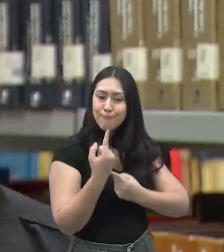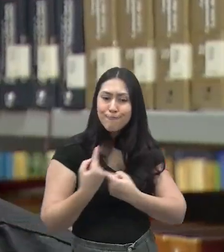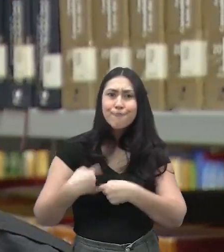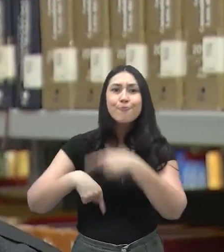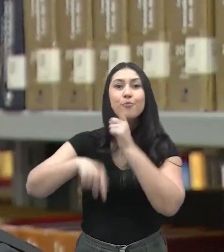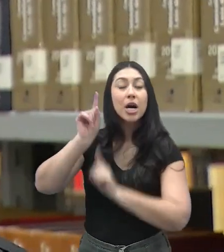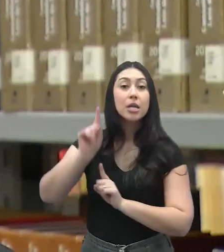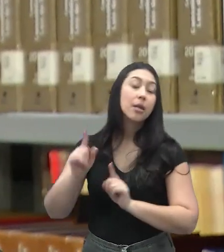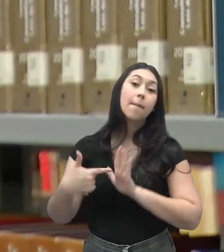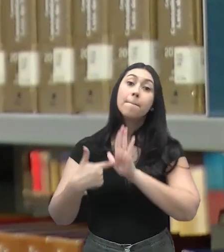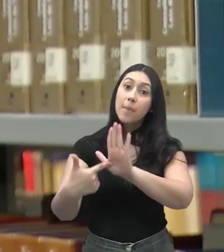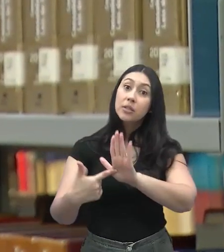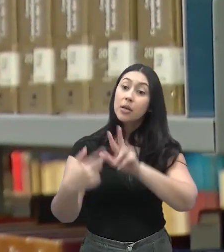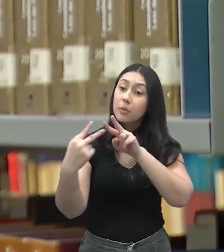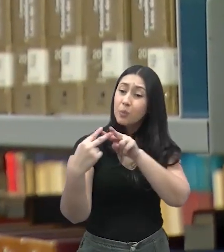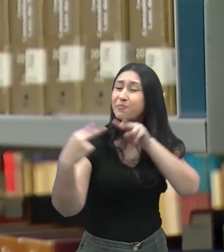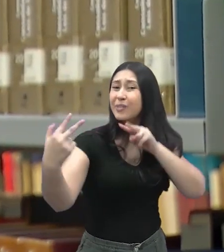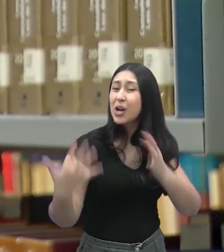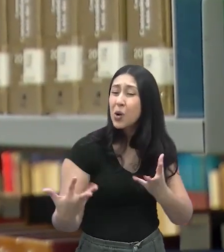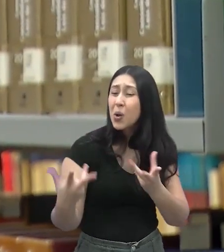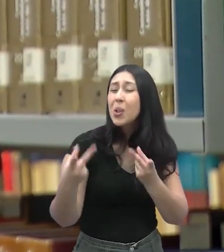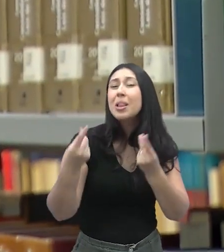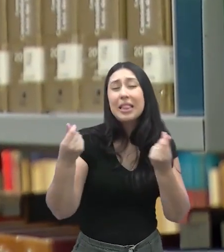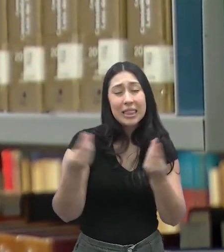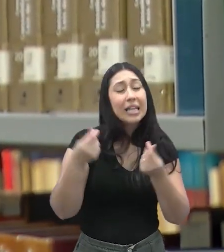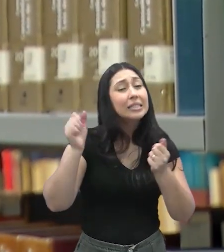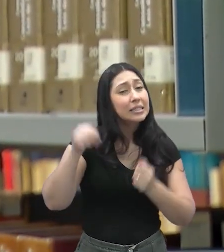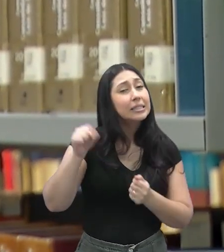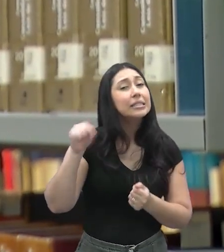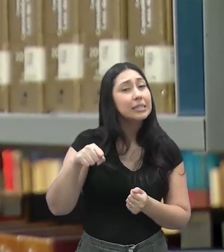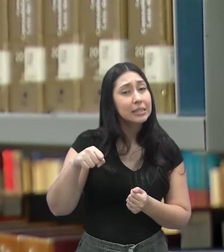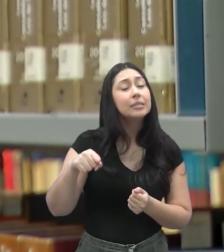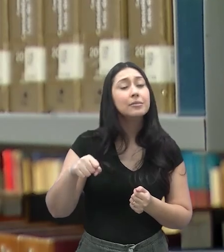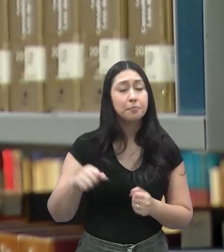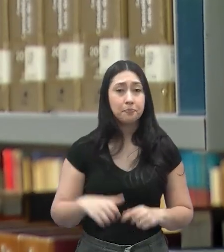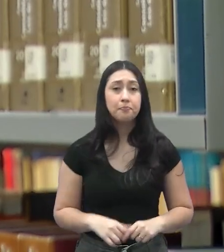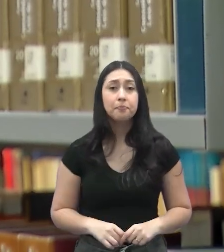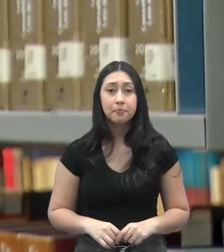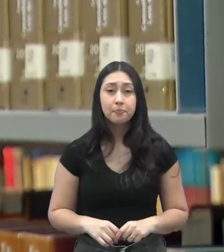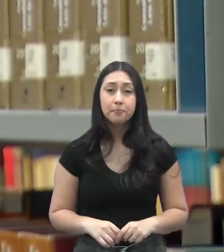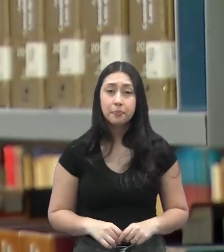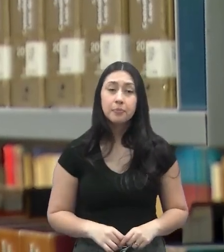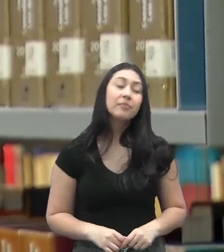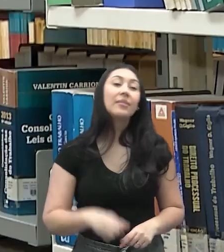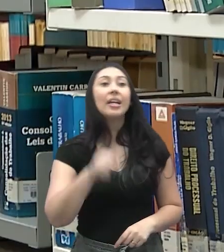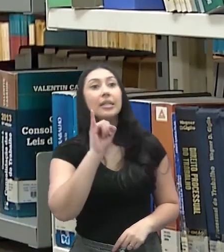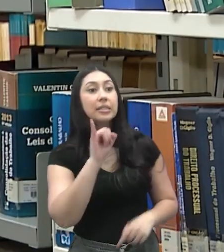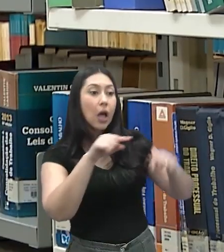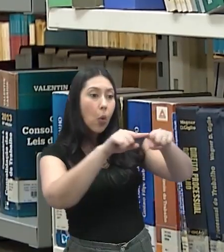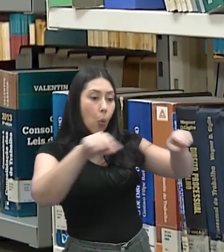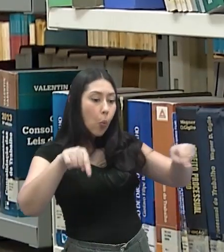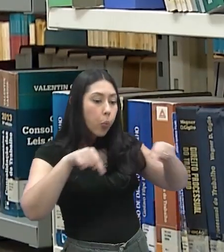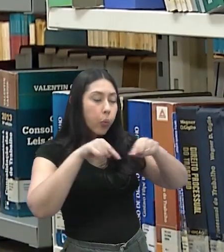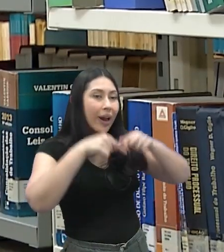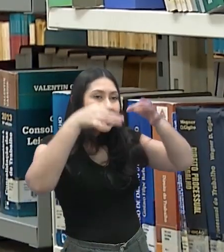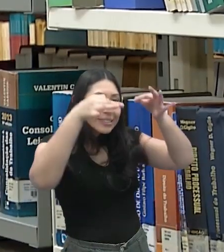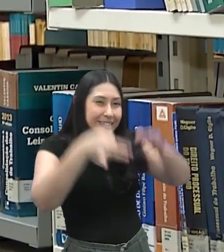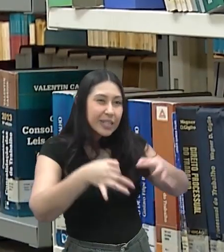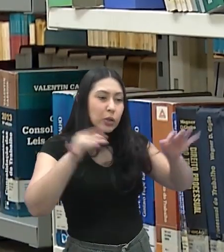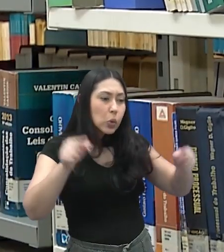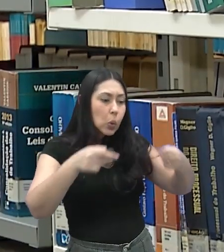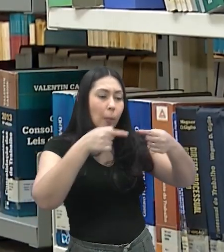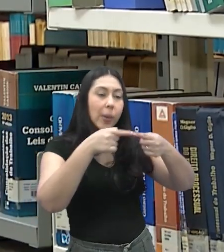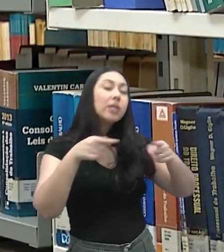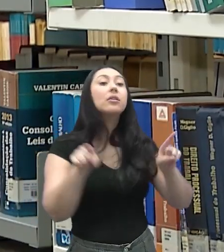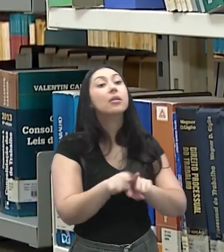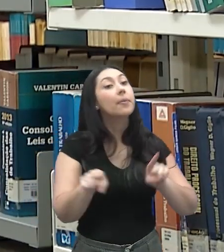avanço. Ele destaca que o ensino remoto tem qualidade e não impacta na oferta de cursos presenciais. Tendo os laboratórios